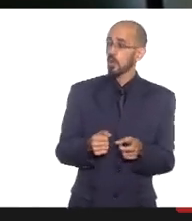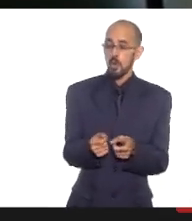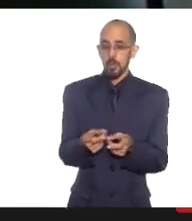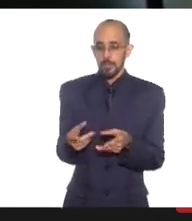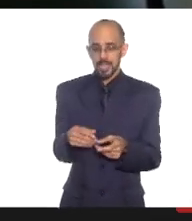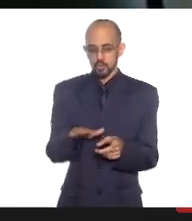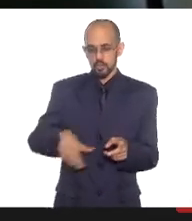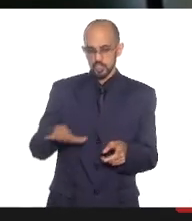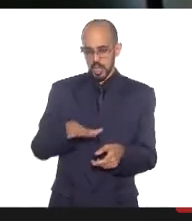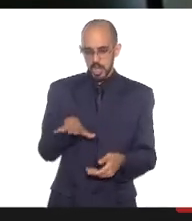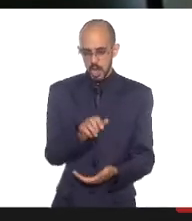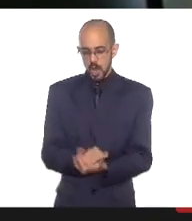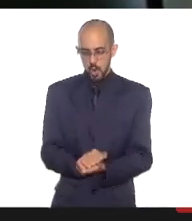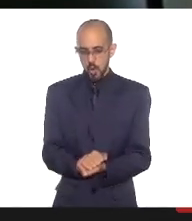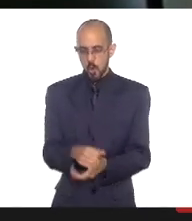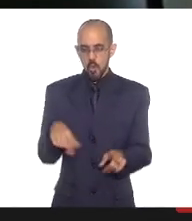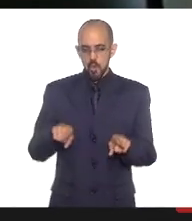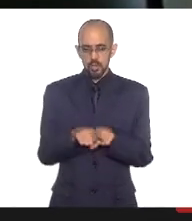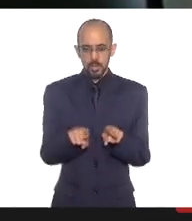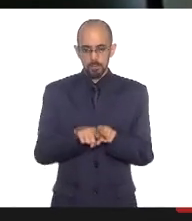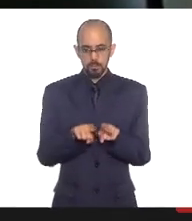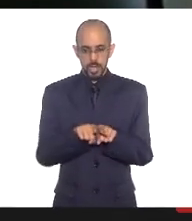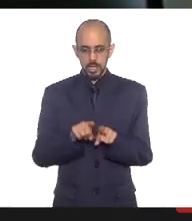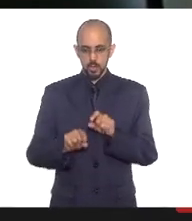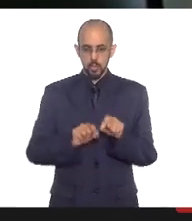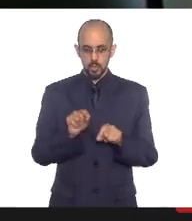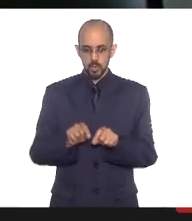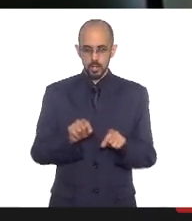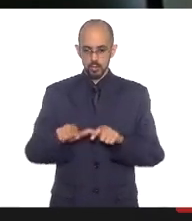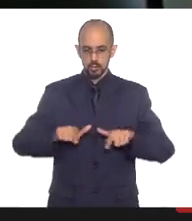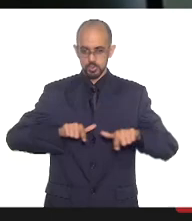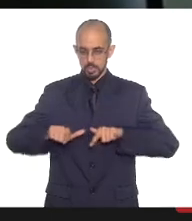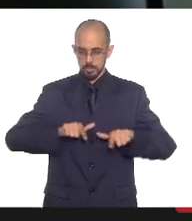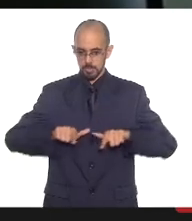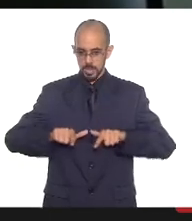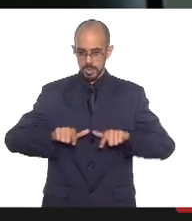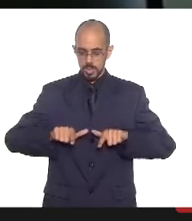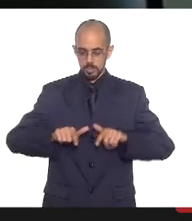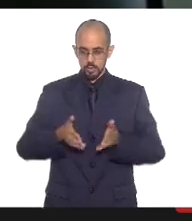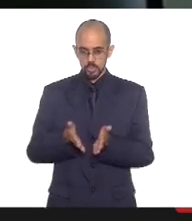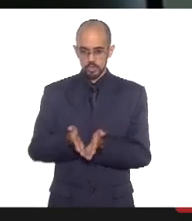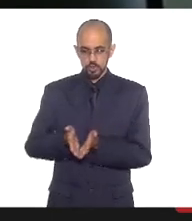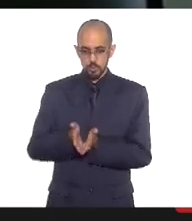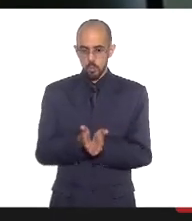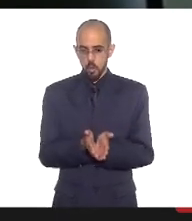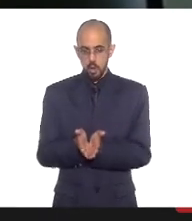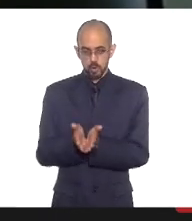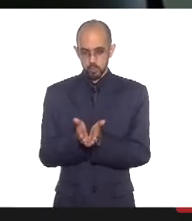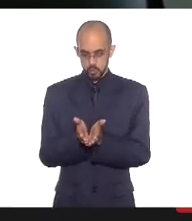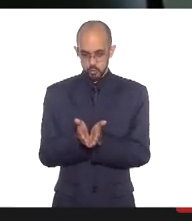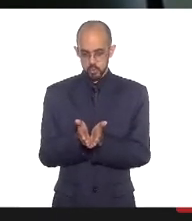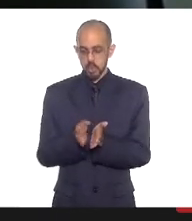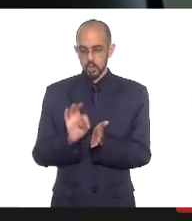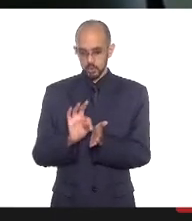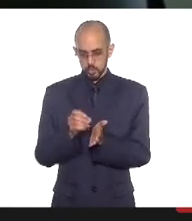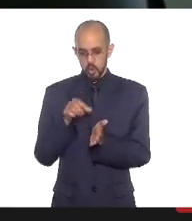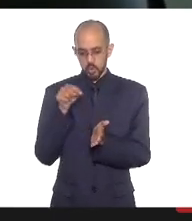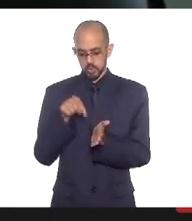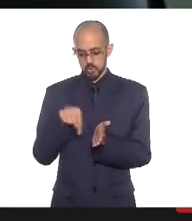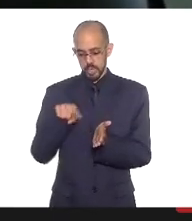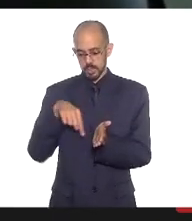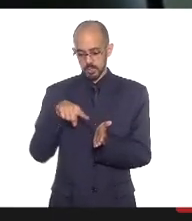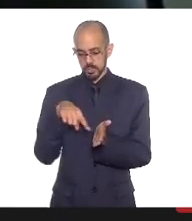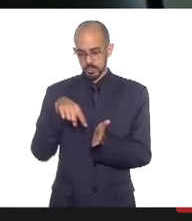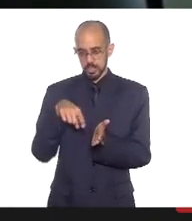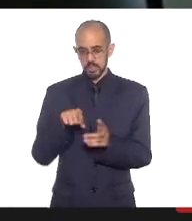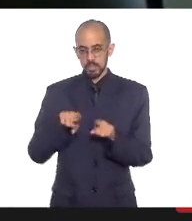geral também e os trabalhadores Portuários E aí todos eles definidos como o